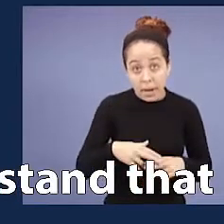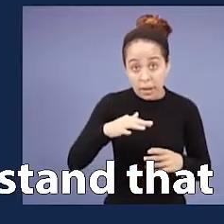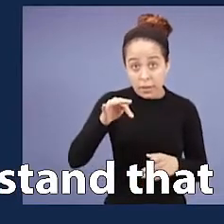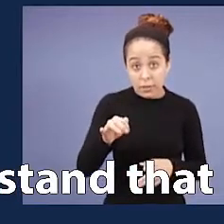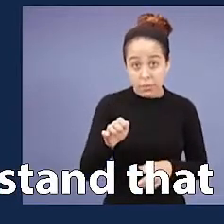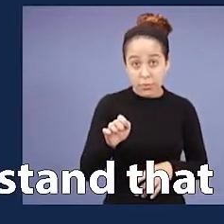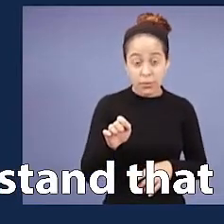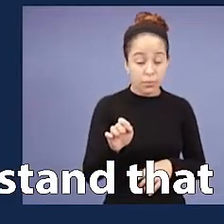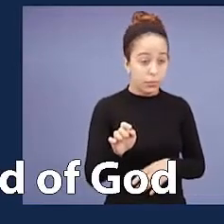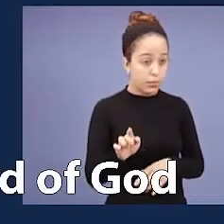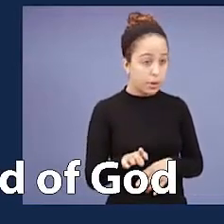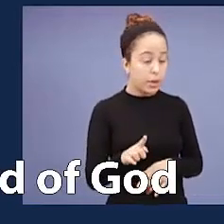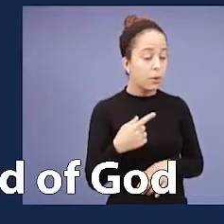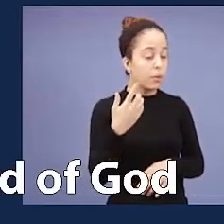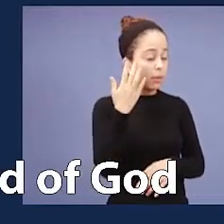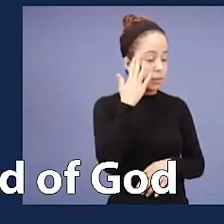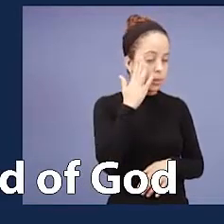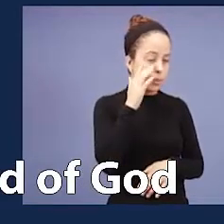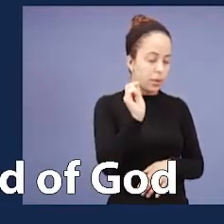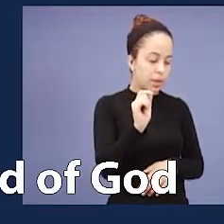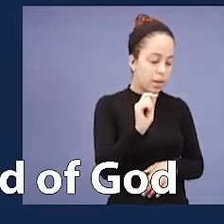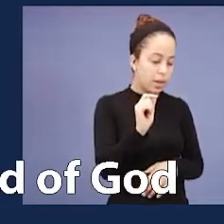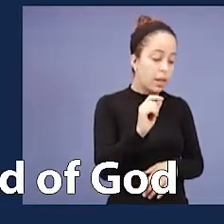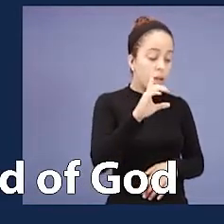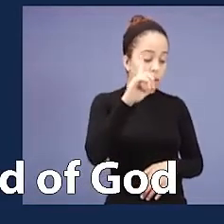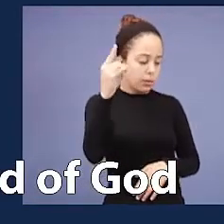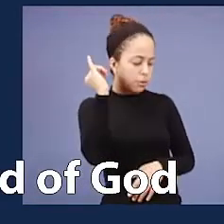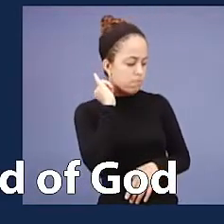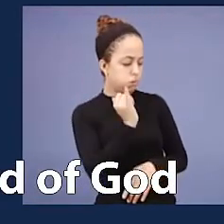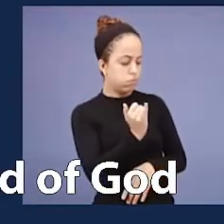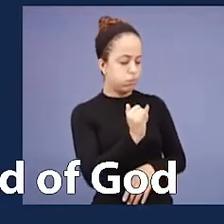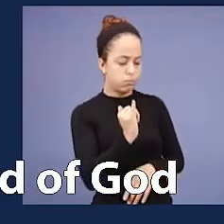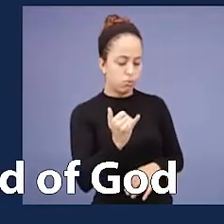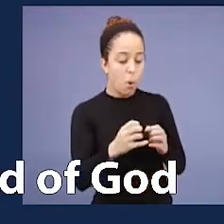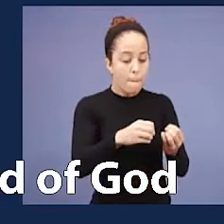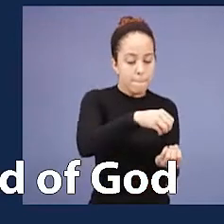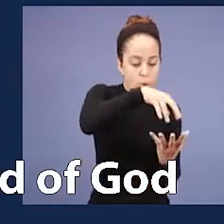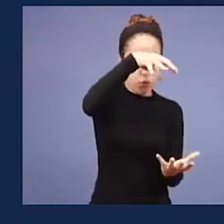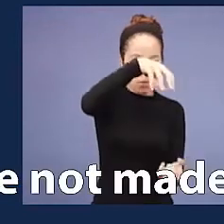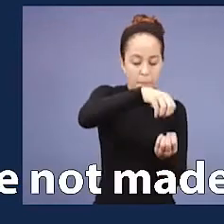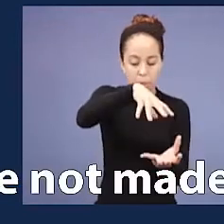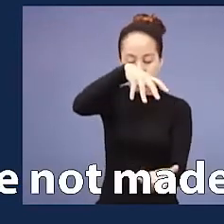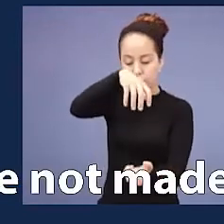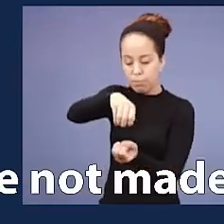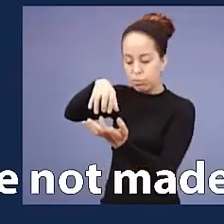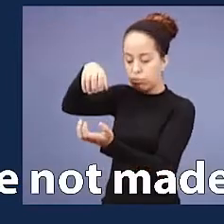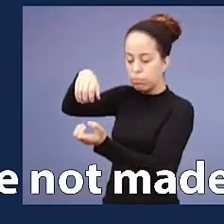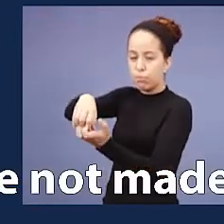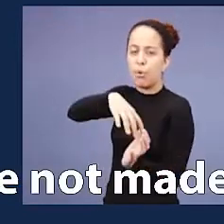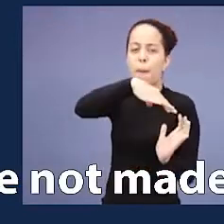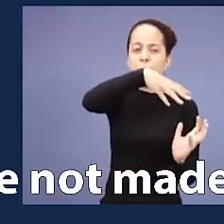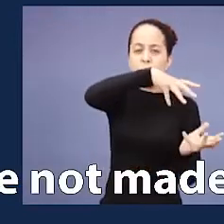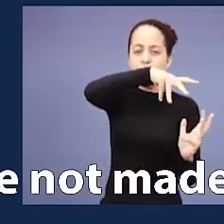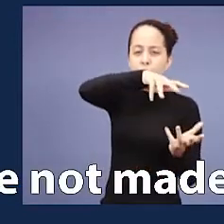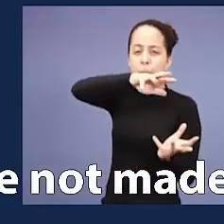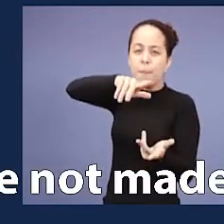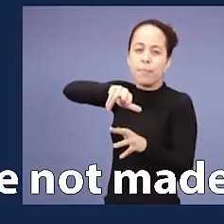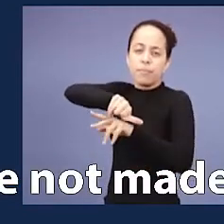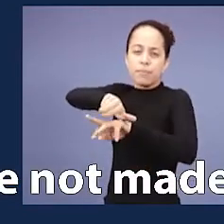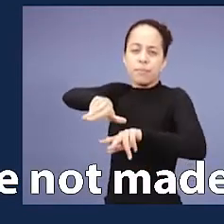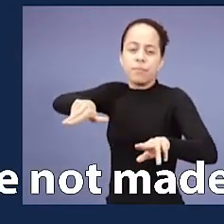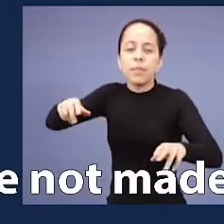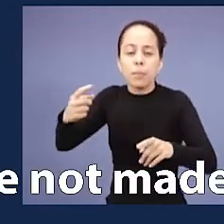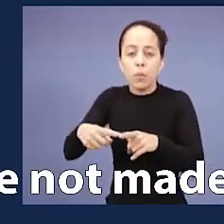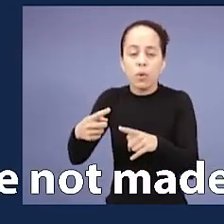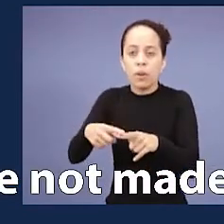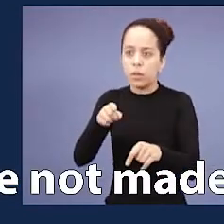entendemos que os mundos pela palavra de deus quando criado de maneira que aquilo que se